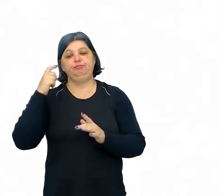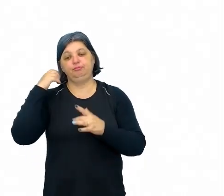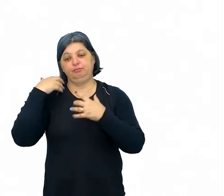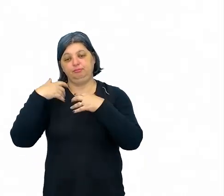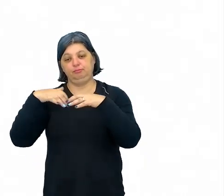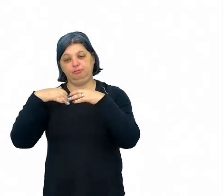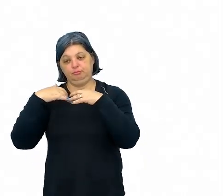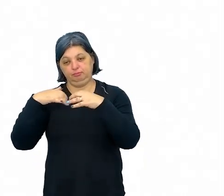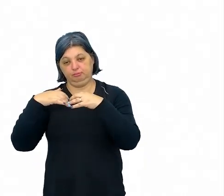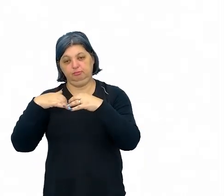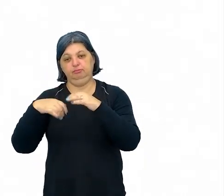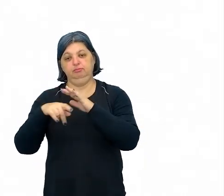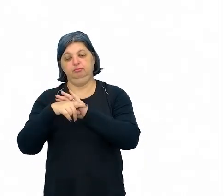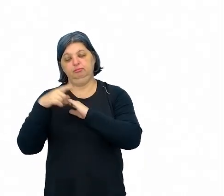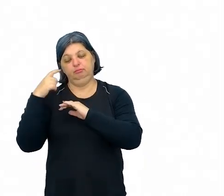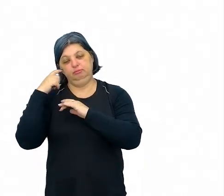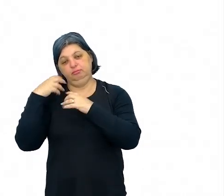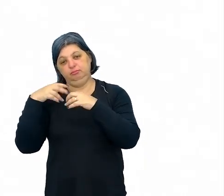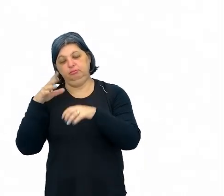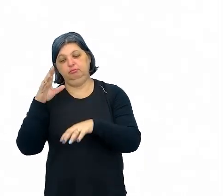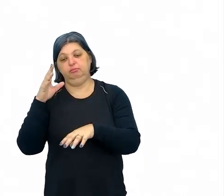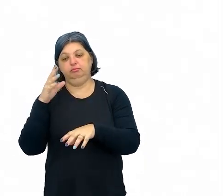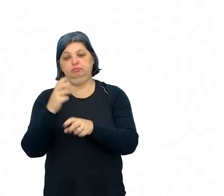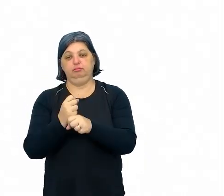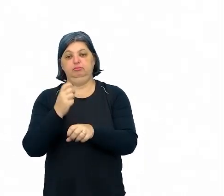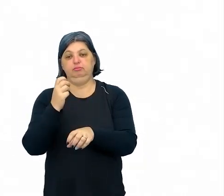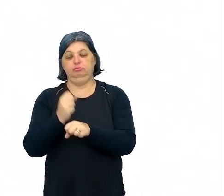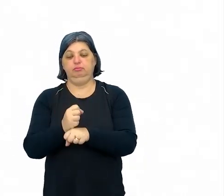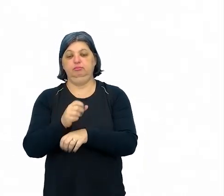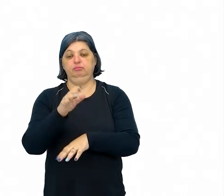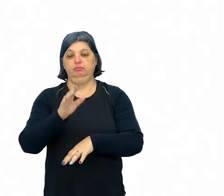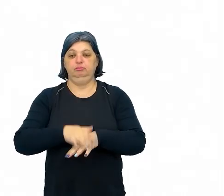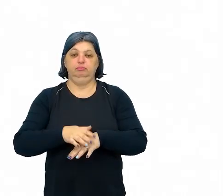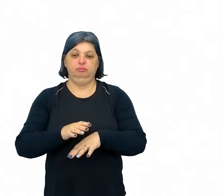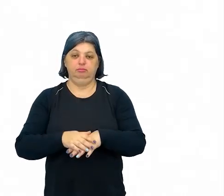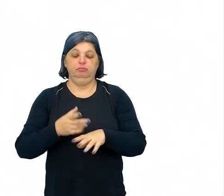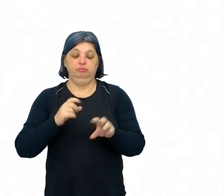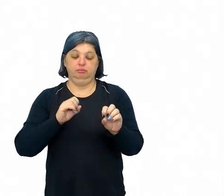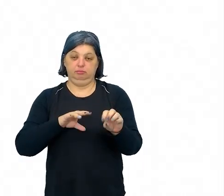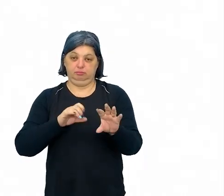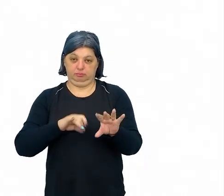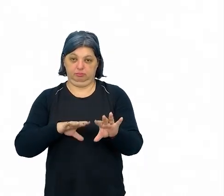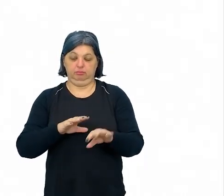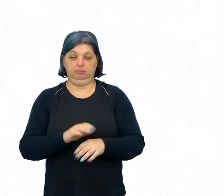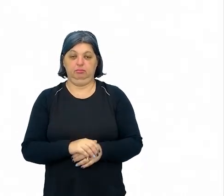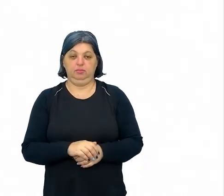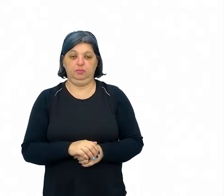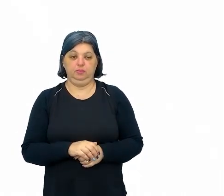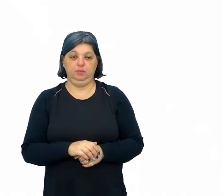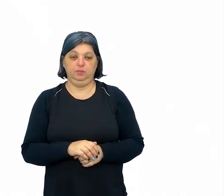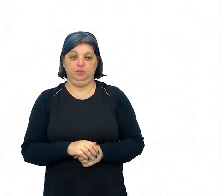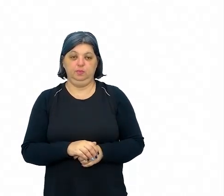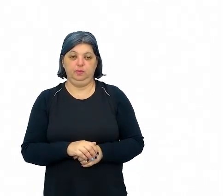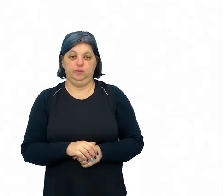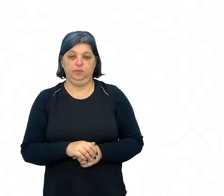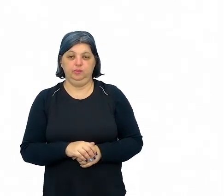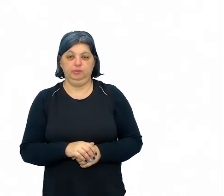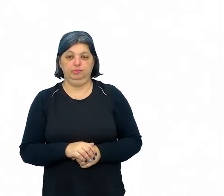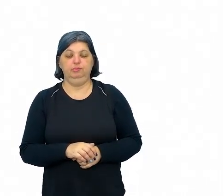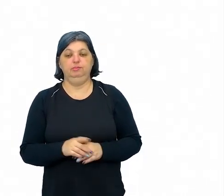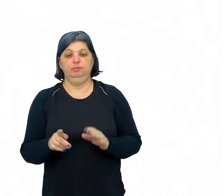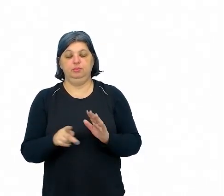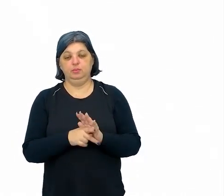cognitivos no que se refere ao raciocínio matemático. Ensinar álgebra, né, pessoal, a gente trabalhar